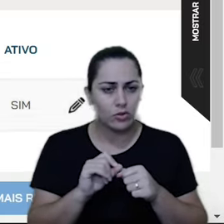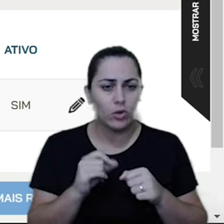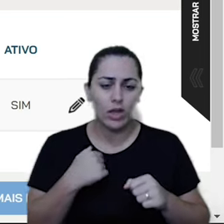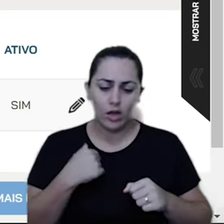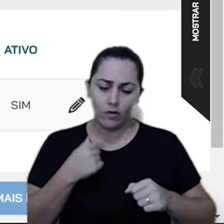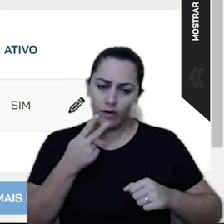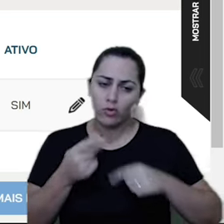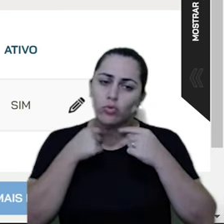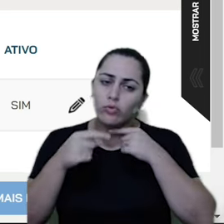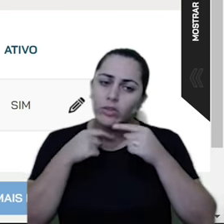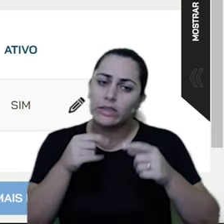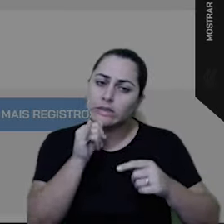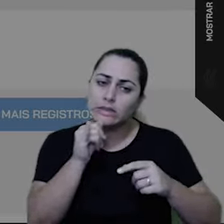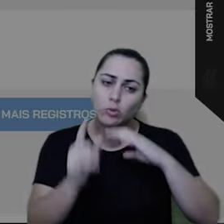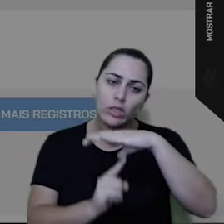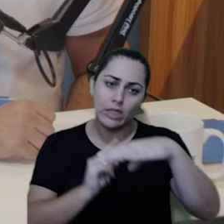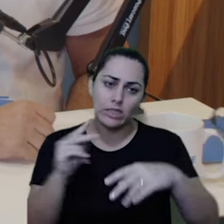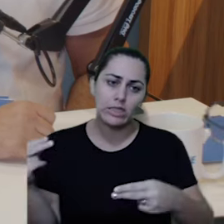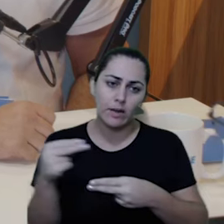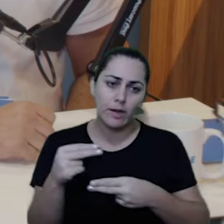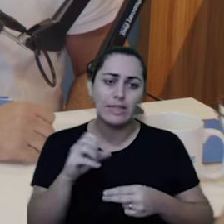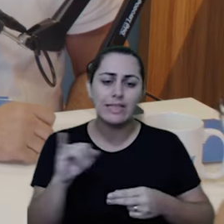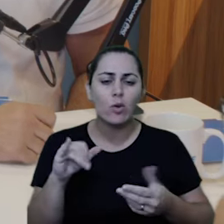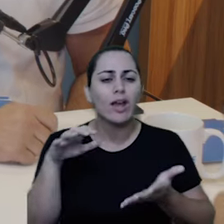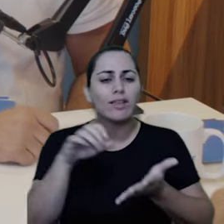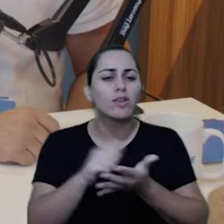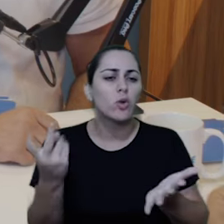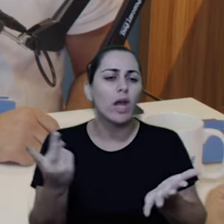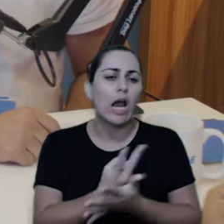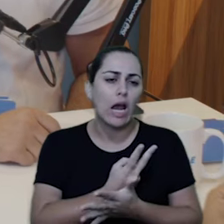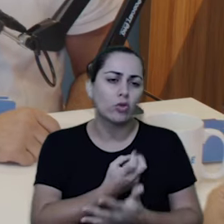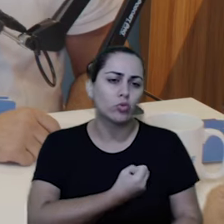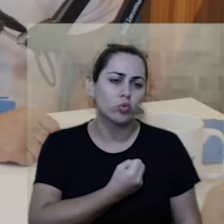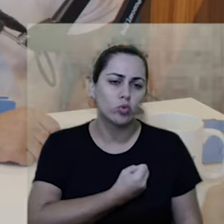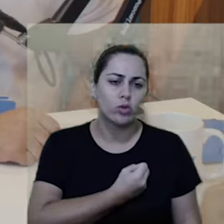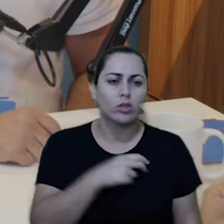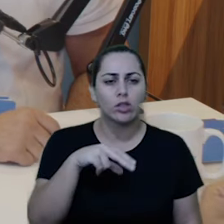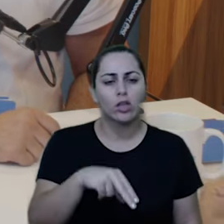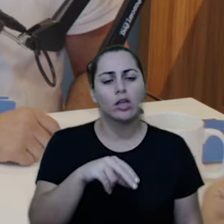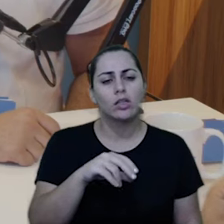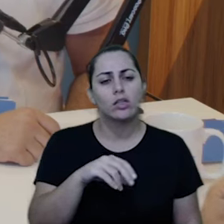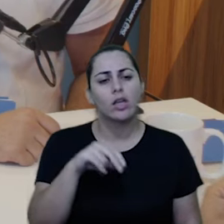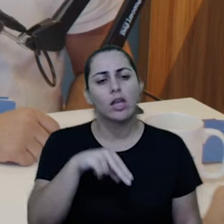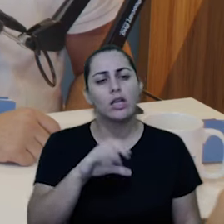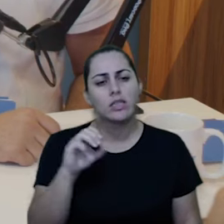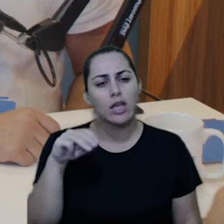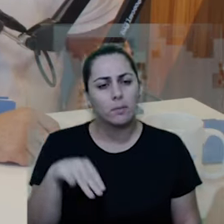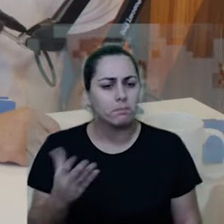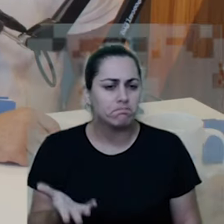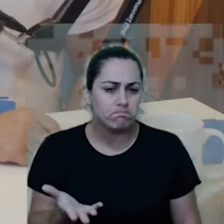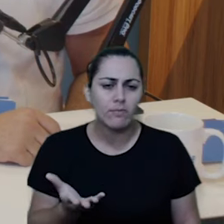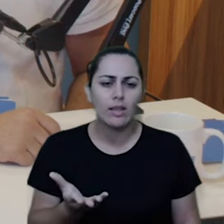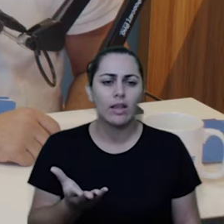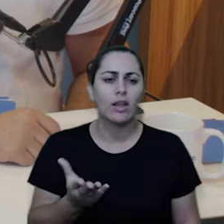tá uma dúvida caso eu cadastre erroneamente lá o código ncm isso